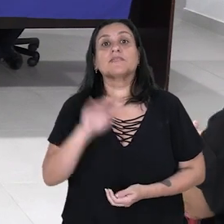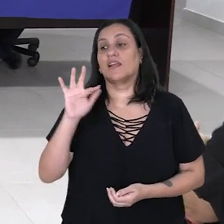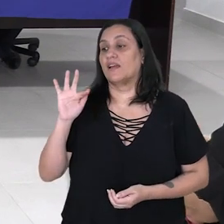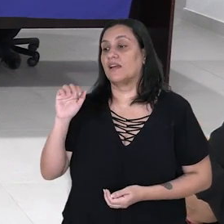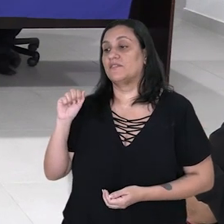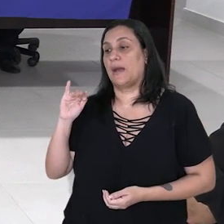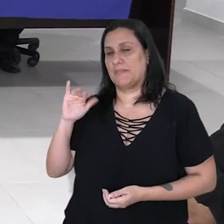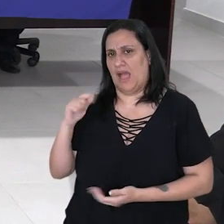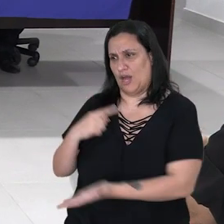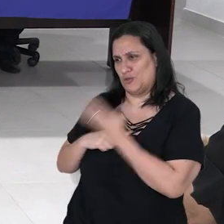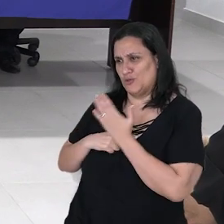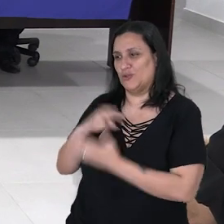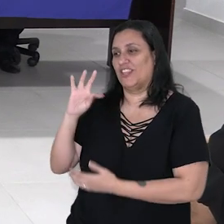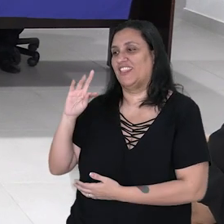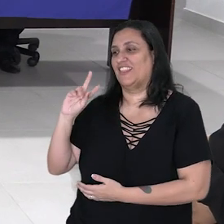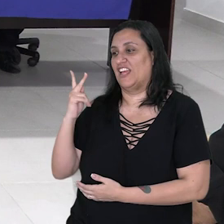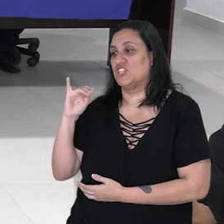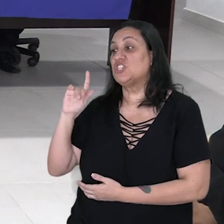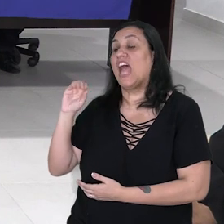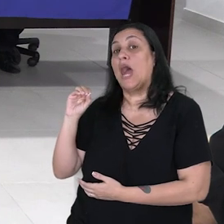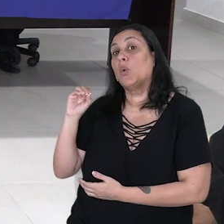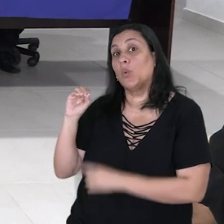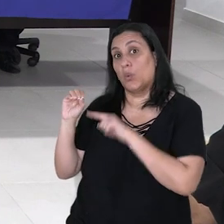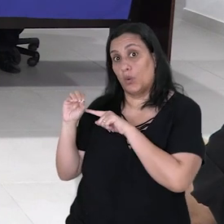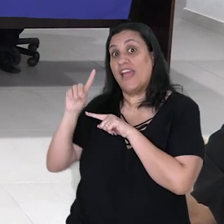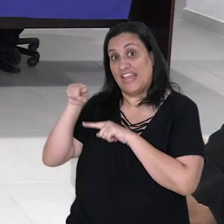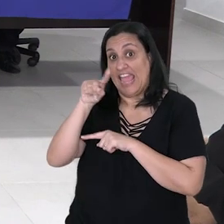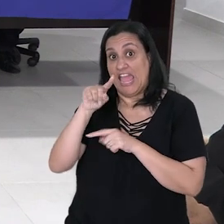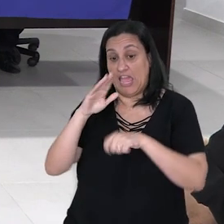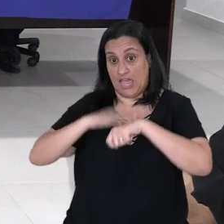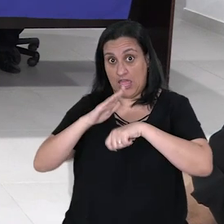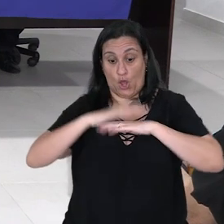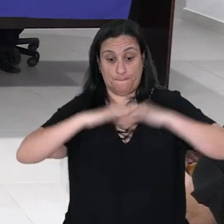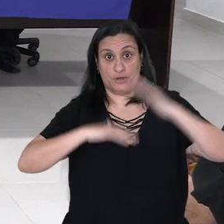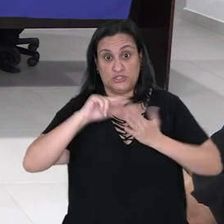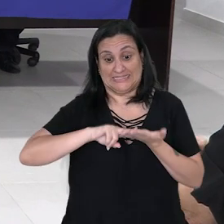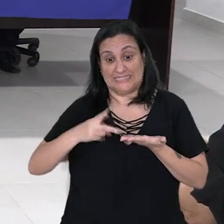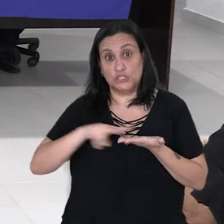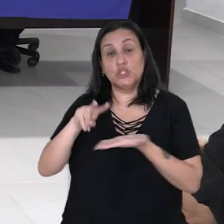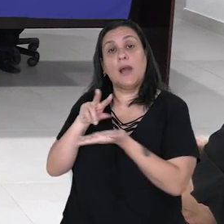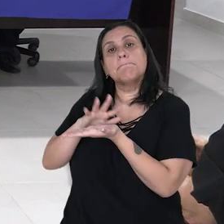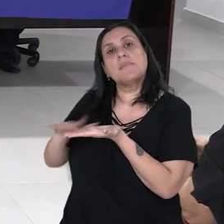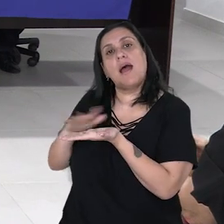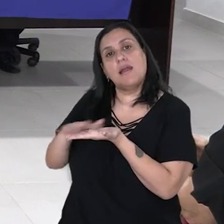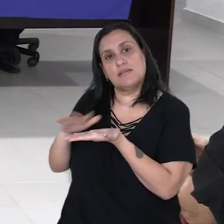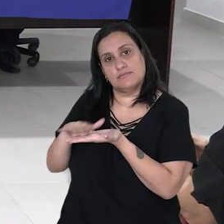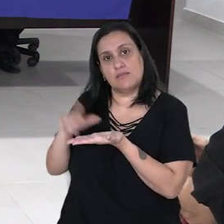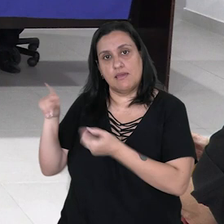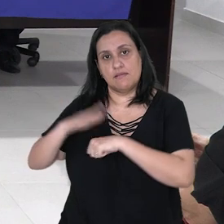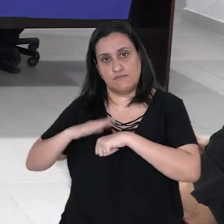Fabiana, me ajuda. Tiago, agora é o Tiago, ele é o transcritor de braille.